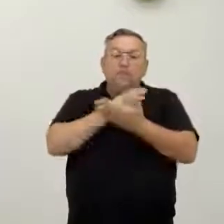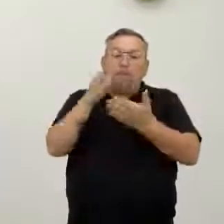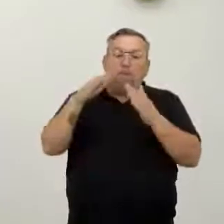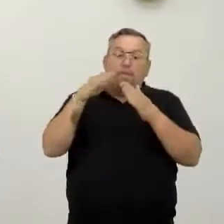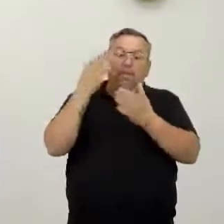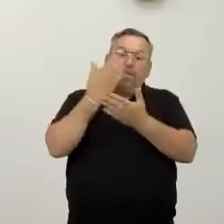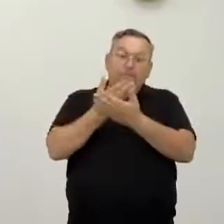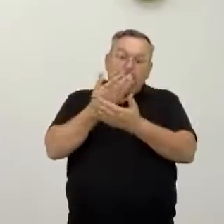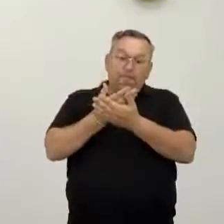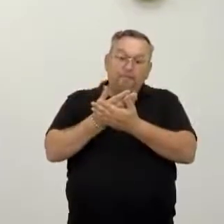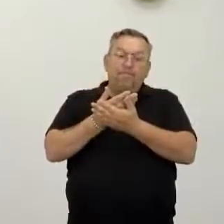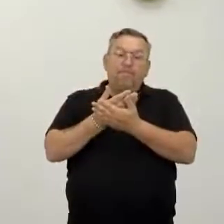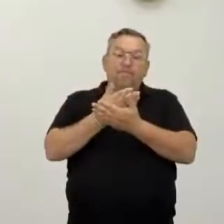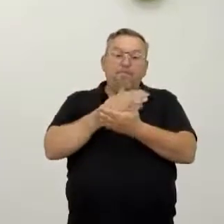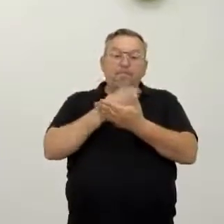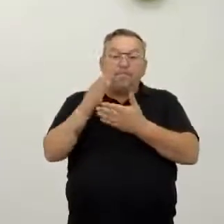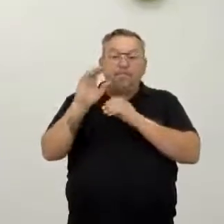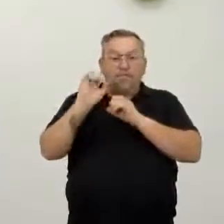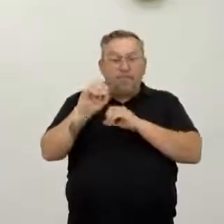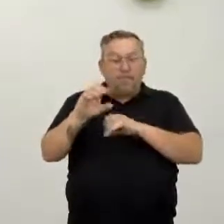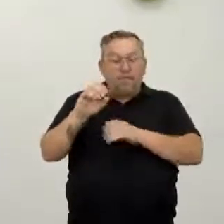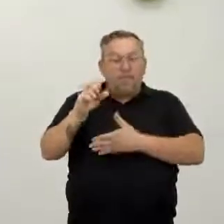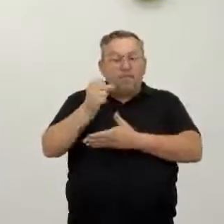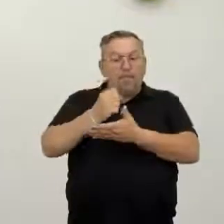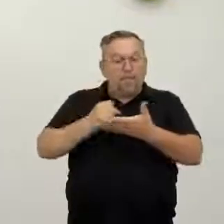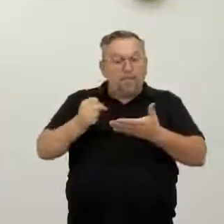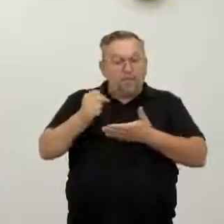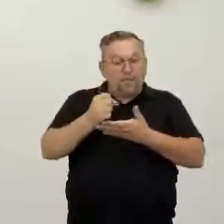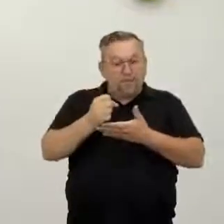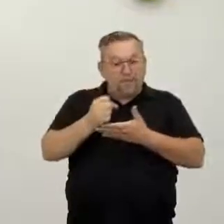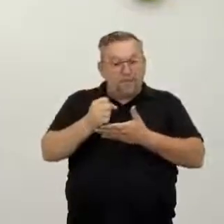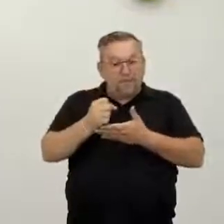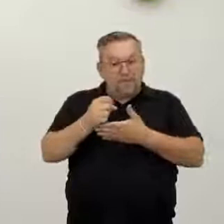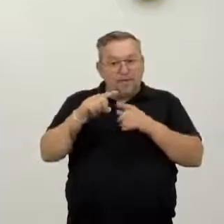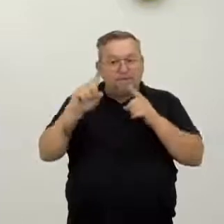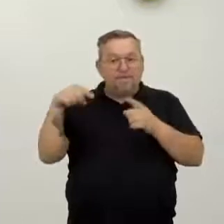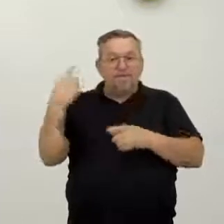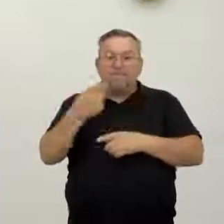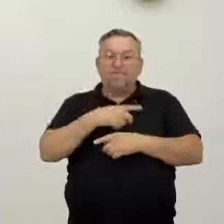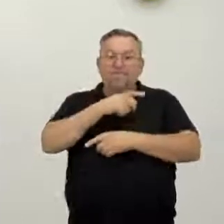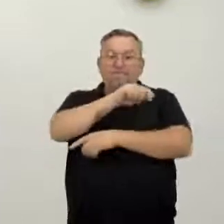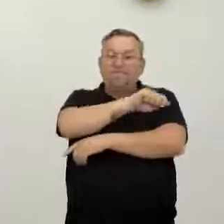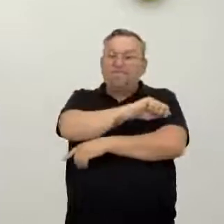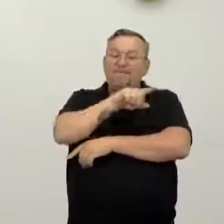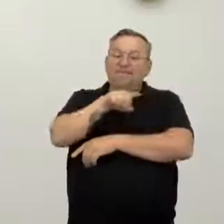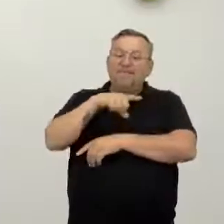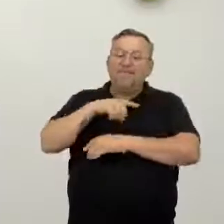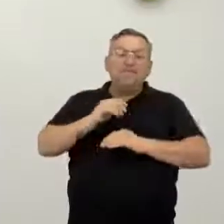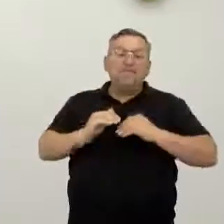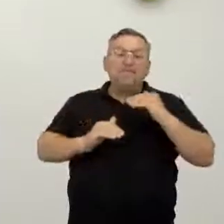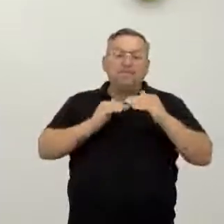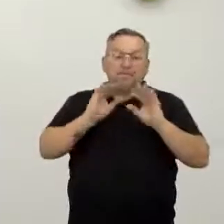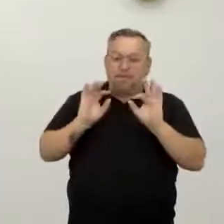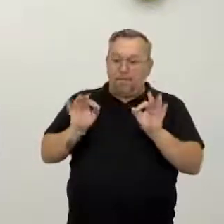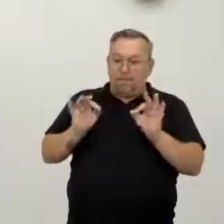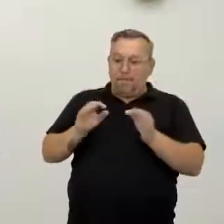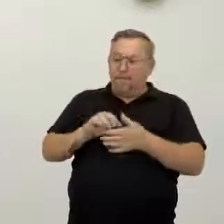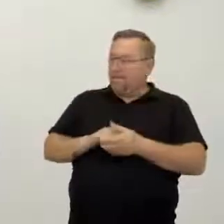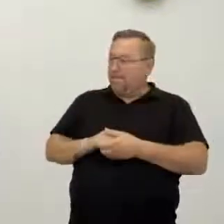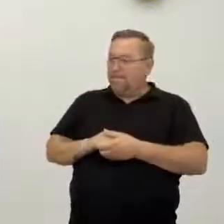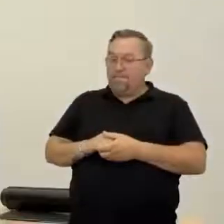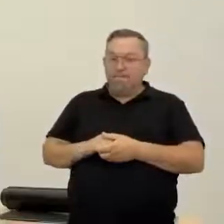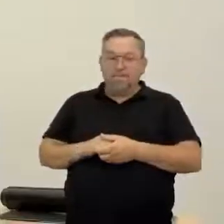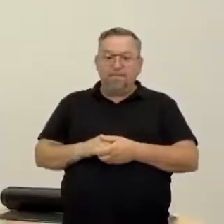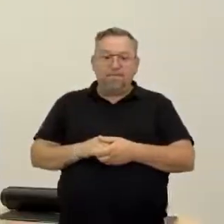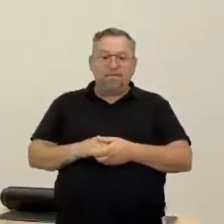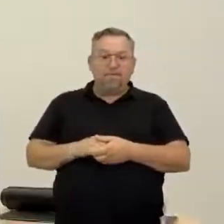escola, começa aí na educação básica, né, a formação de nossos alunos para esse desenvolvimento, né, Júlia? Você está falando aí,